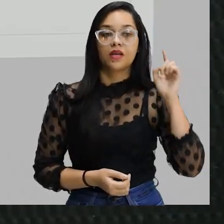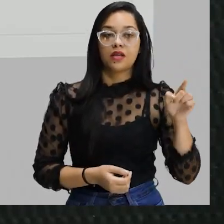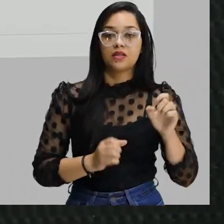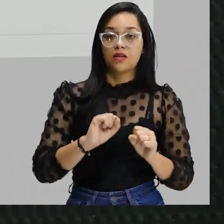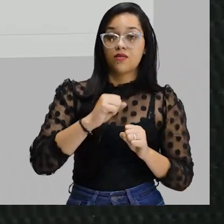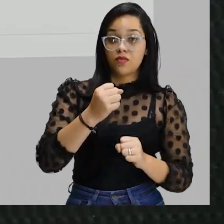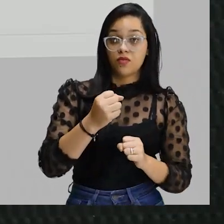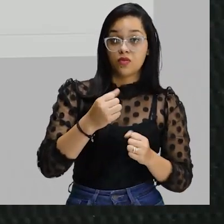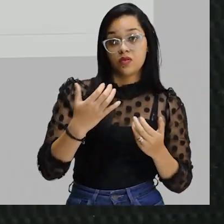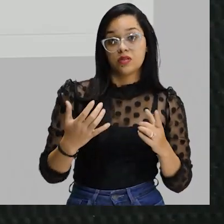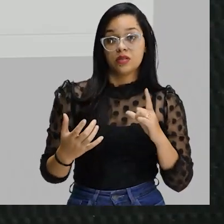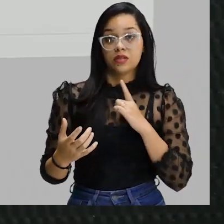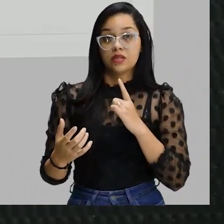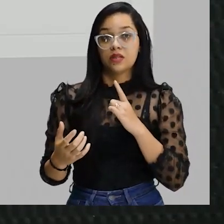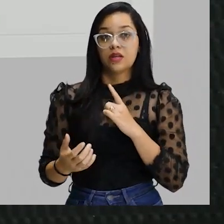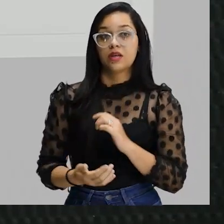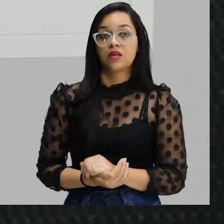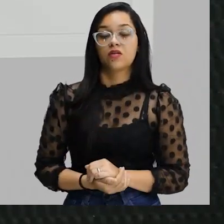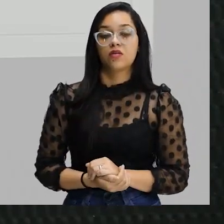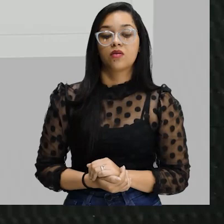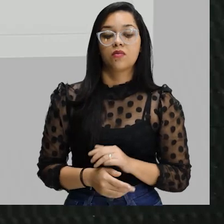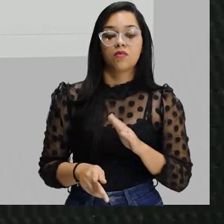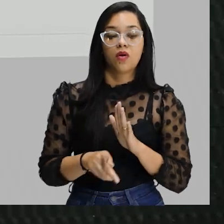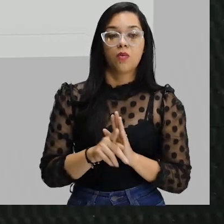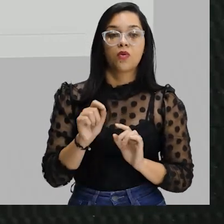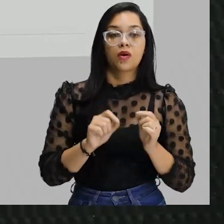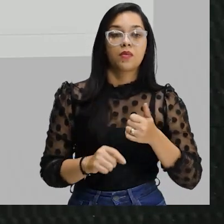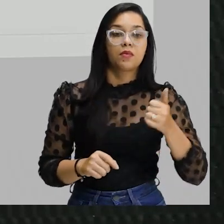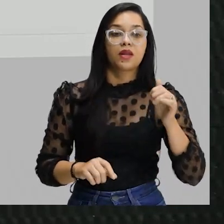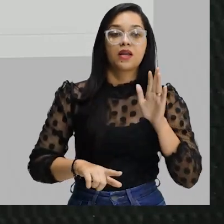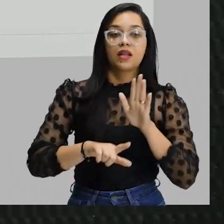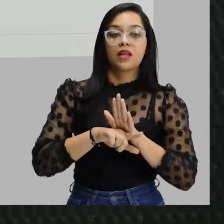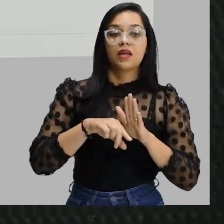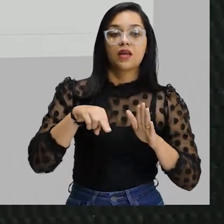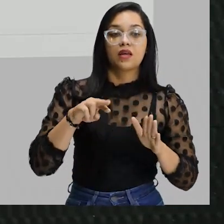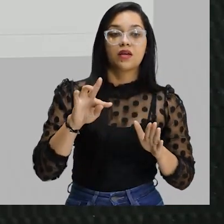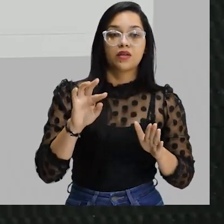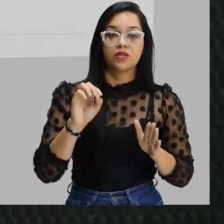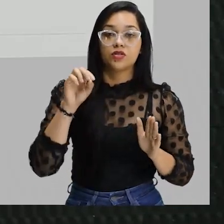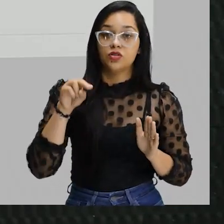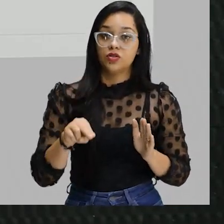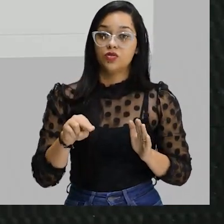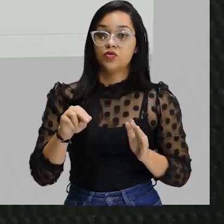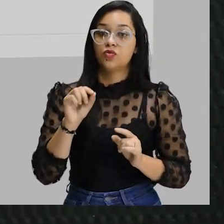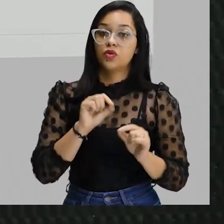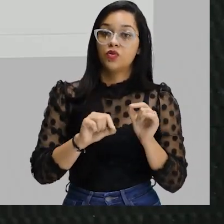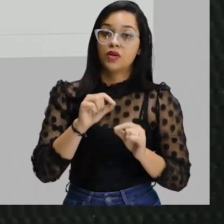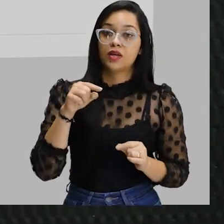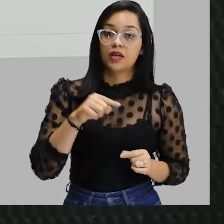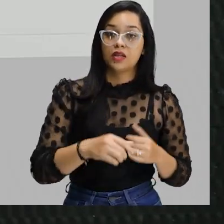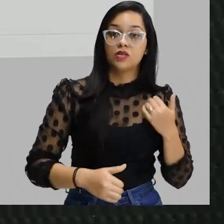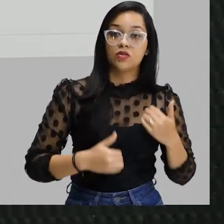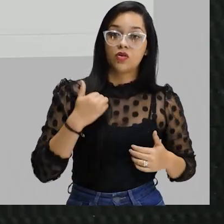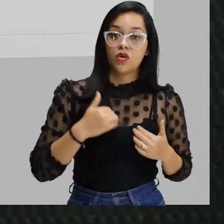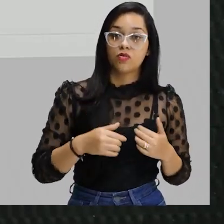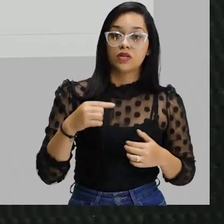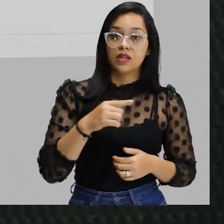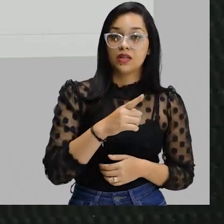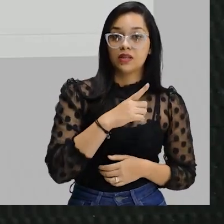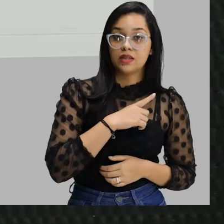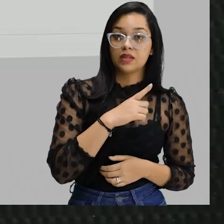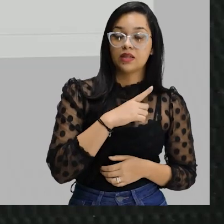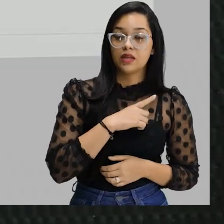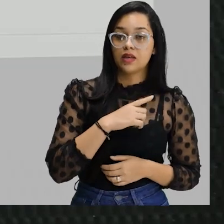o desdobrar dessa situação, vai ser justamente pela primeira lei de Newton, né, que aqueles corpos que ali estão,